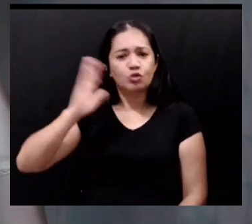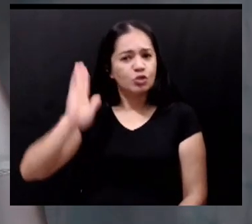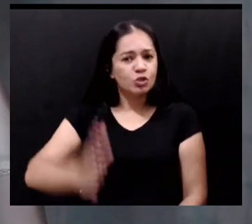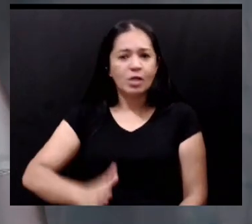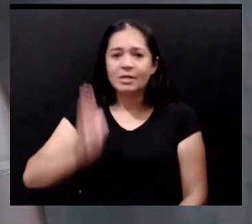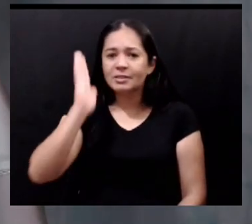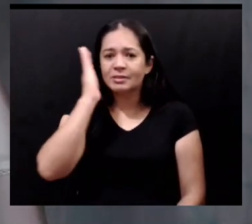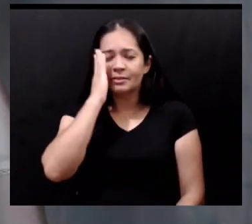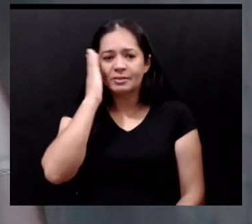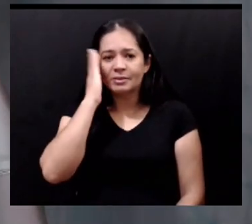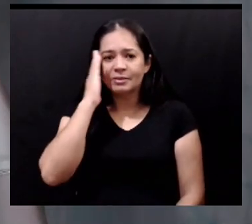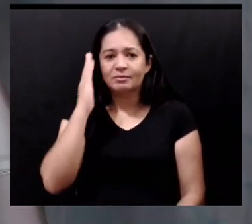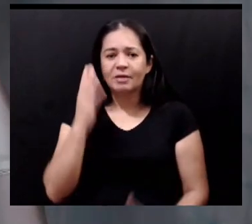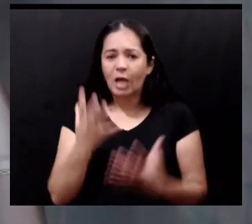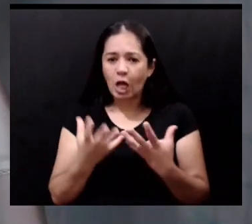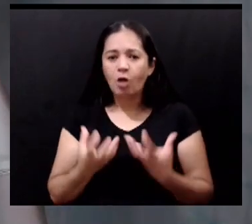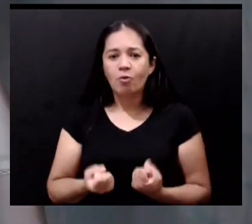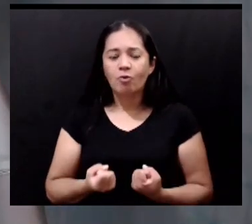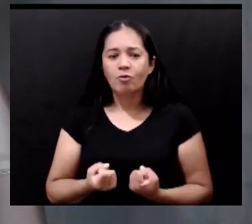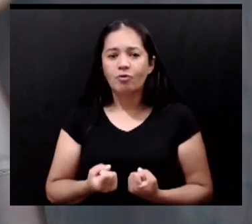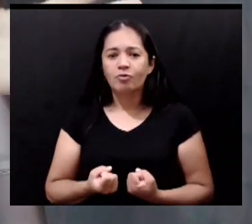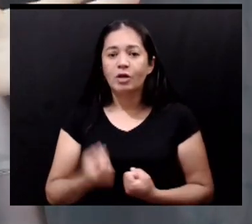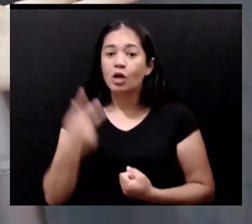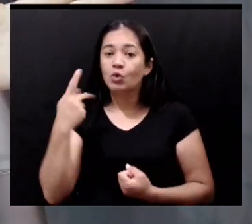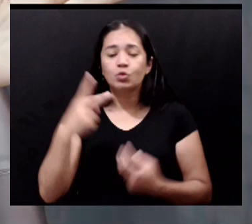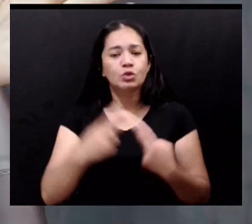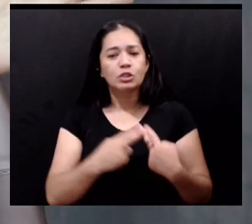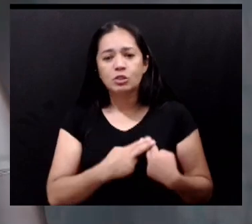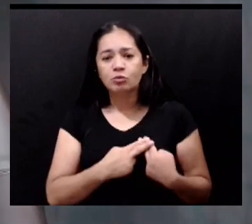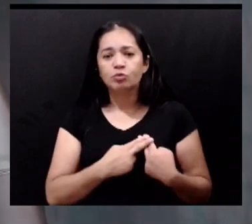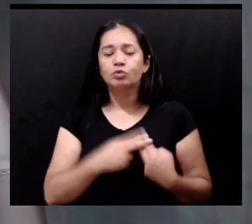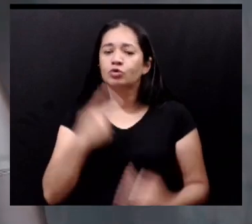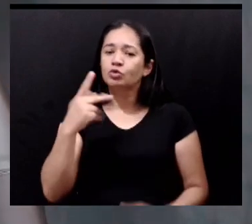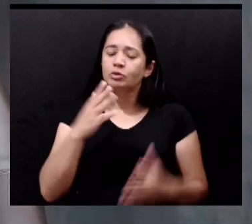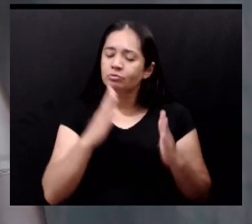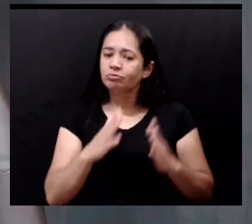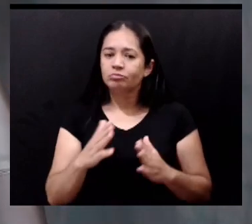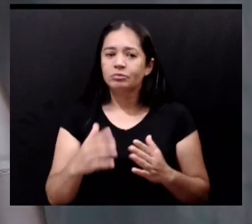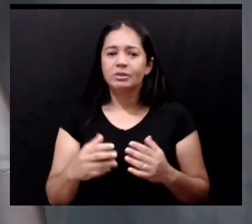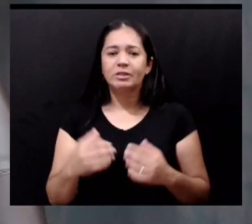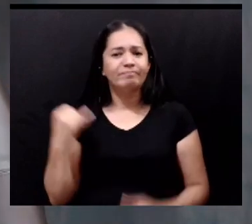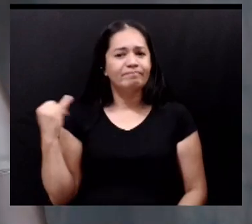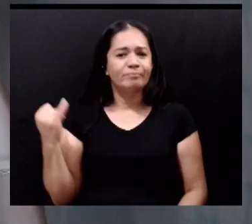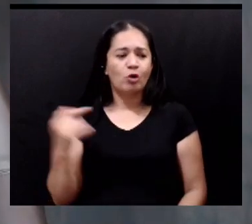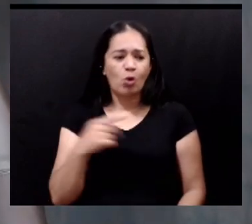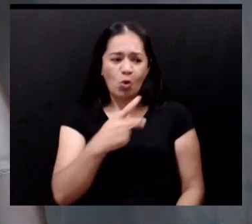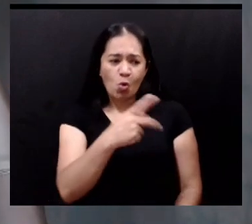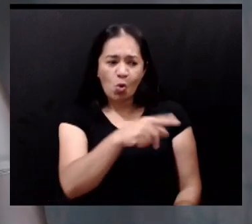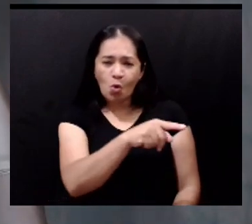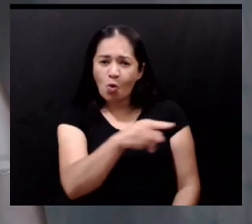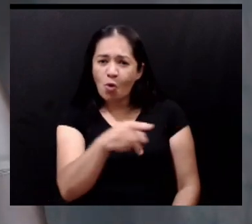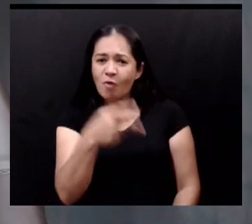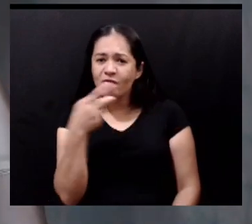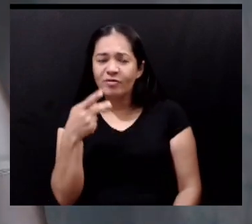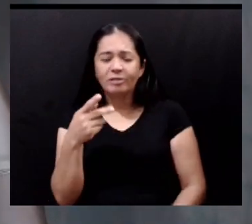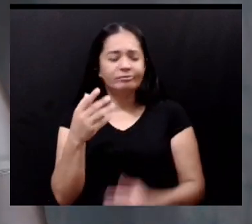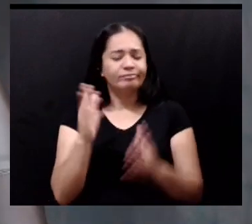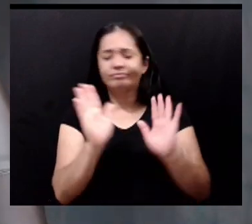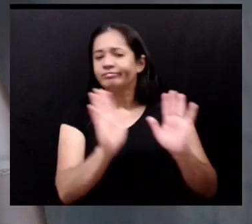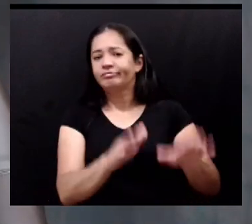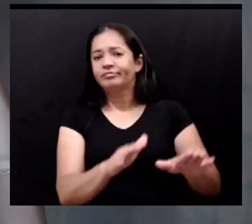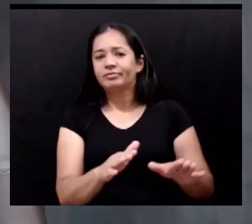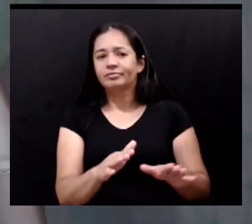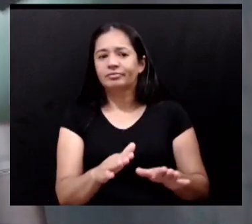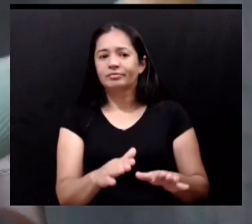acolha, é o seu luto, é o seu processo, não importa o que o outro diz. É como coloca um filtro, que também às vezes a gente